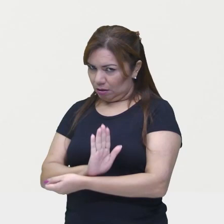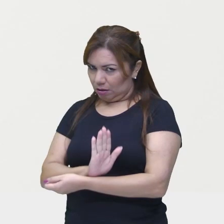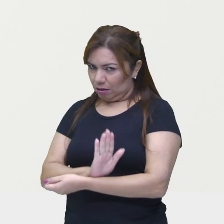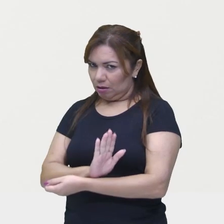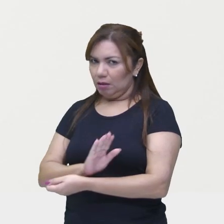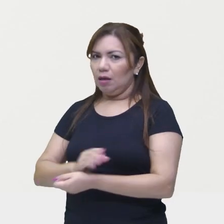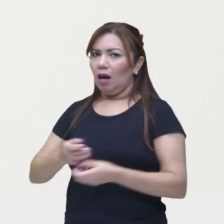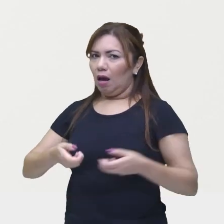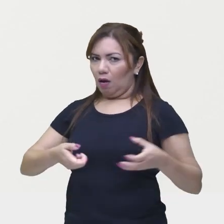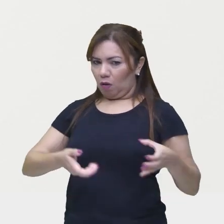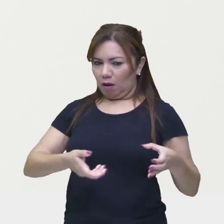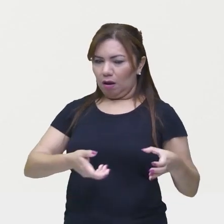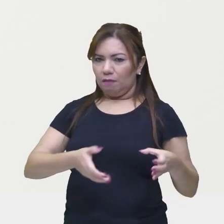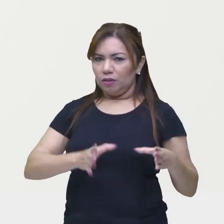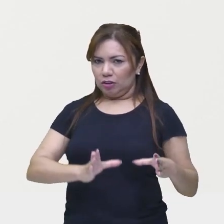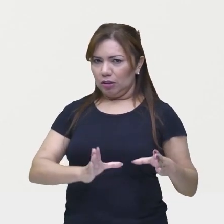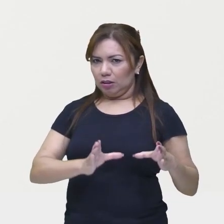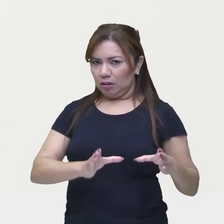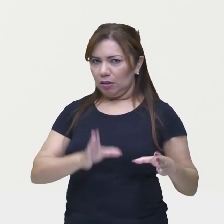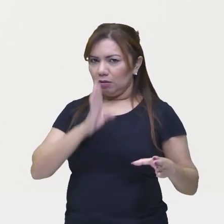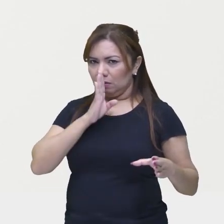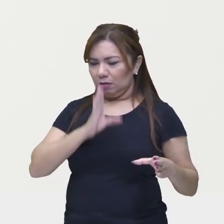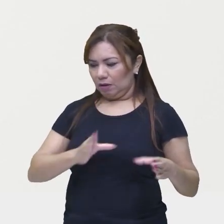goma peneirada na frigideira.